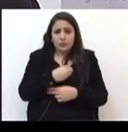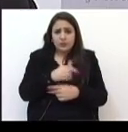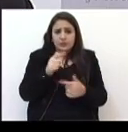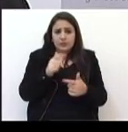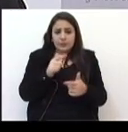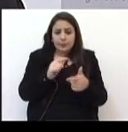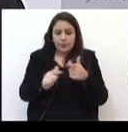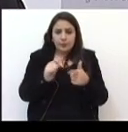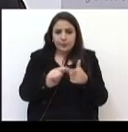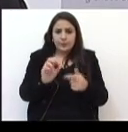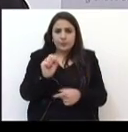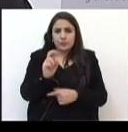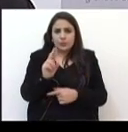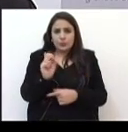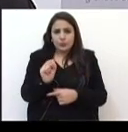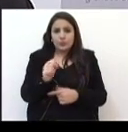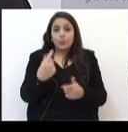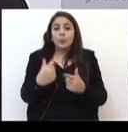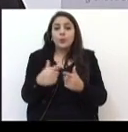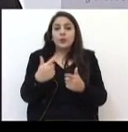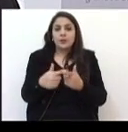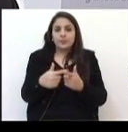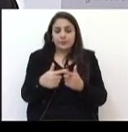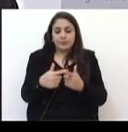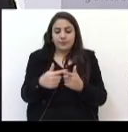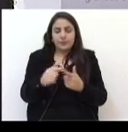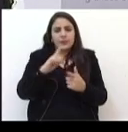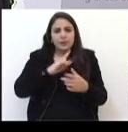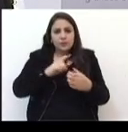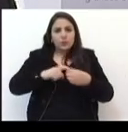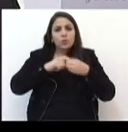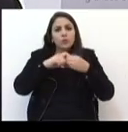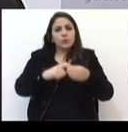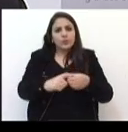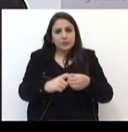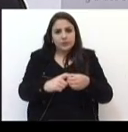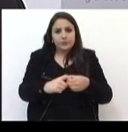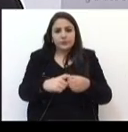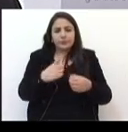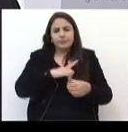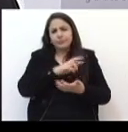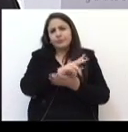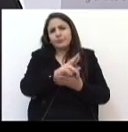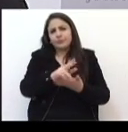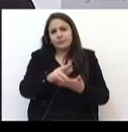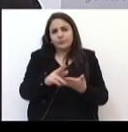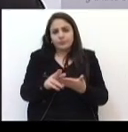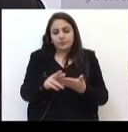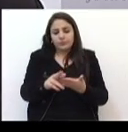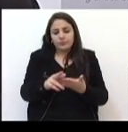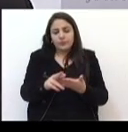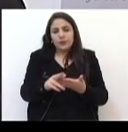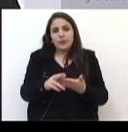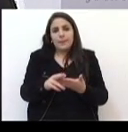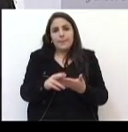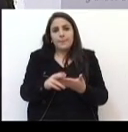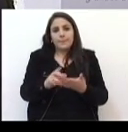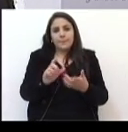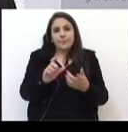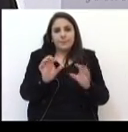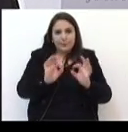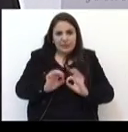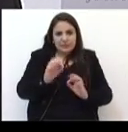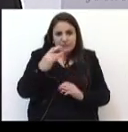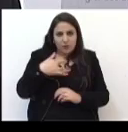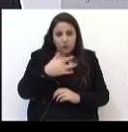crise do SUS, pelo fato que através de convênios e outros planos de saúde,